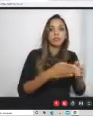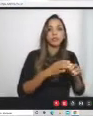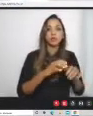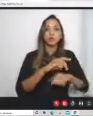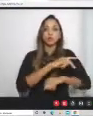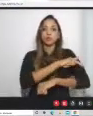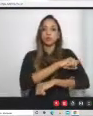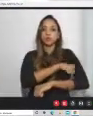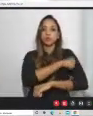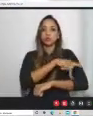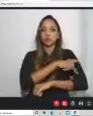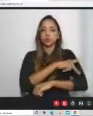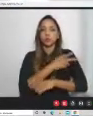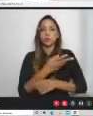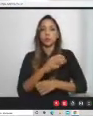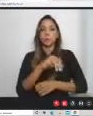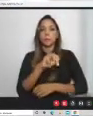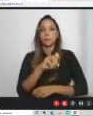Indicação